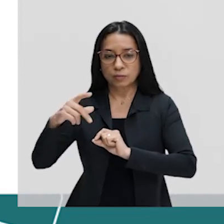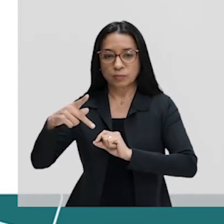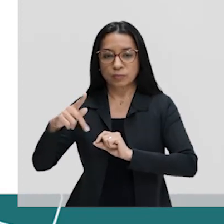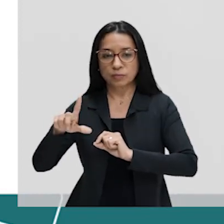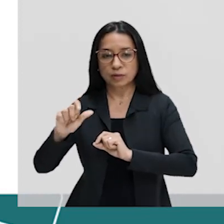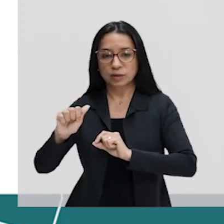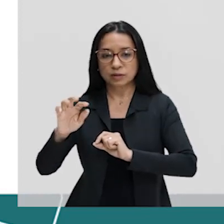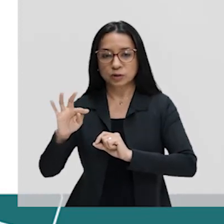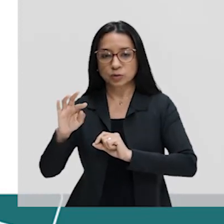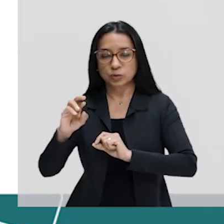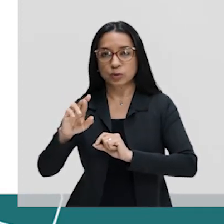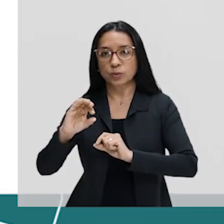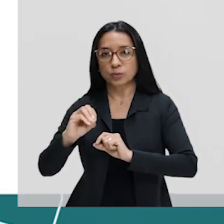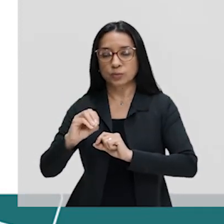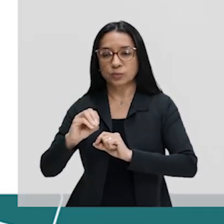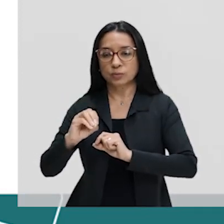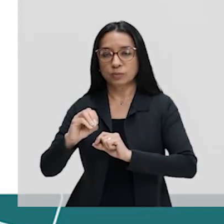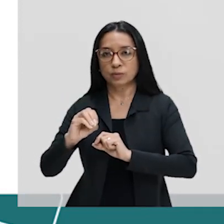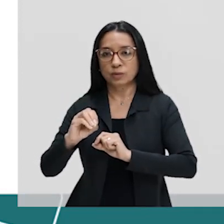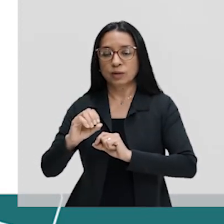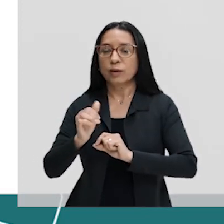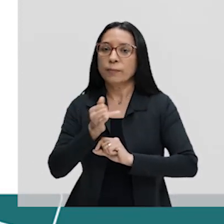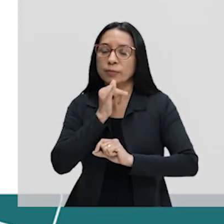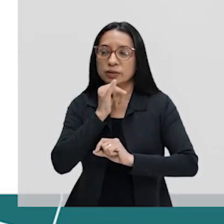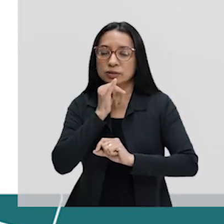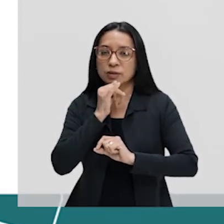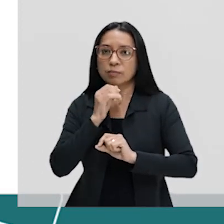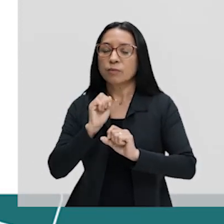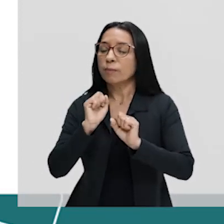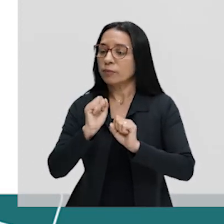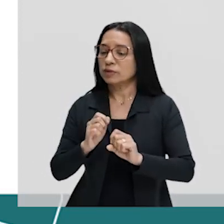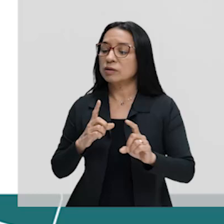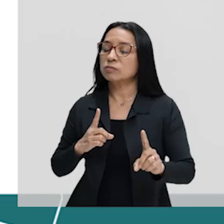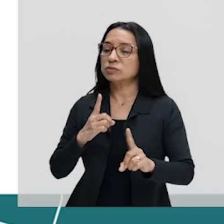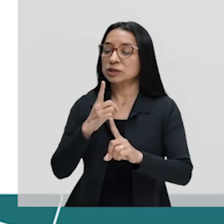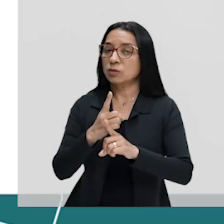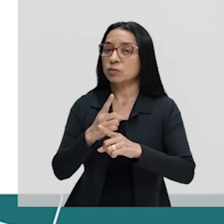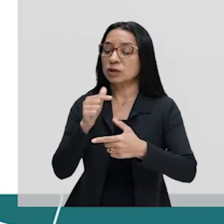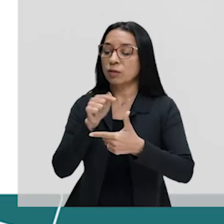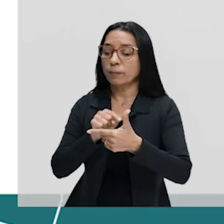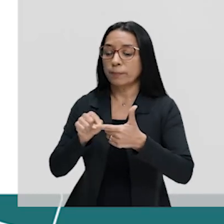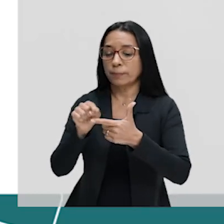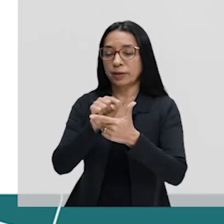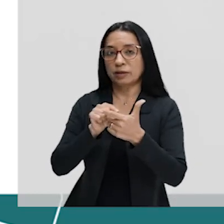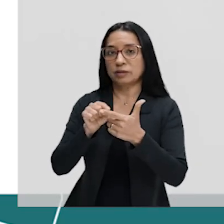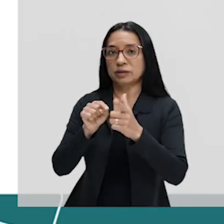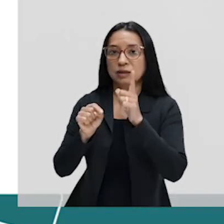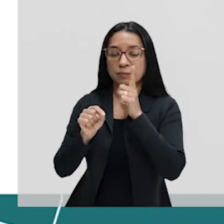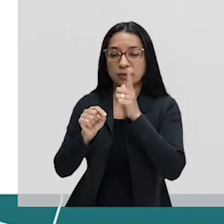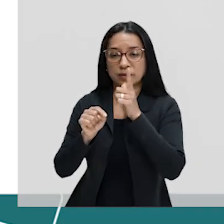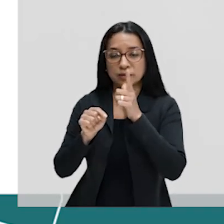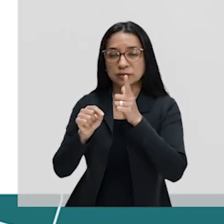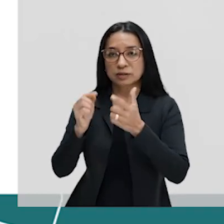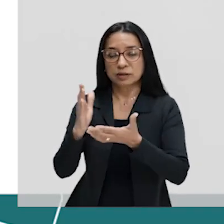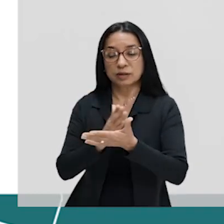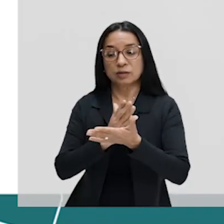o pênis em algumas espécies de aves e répteis. Em outras, a gente vai encontrar um outro